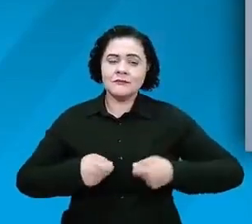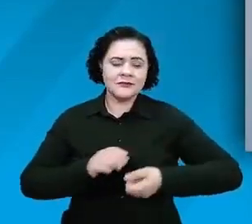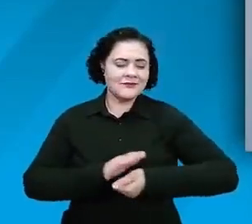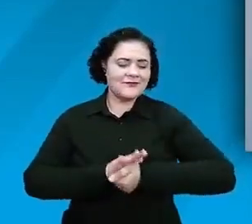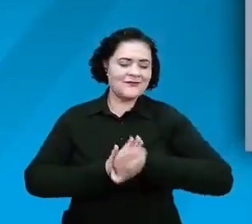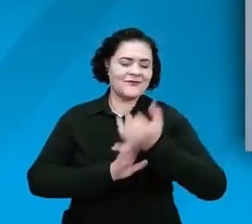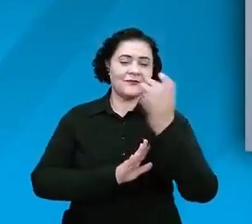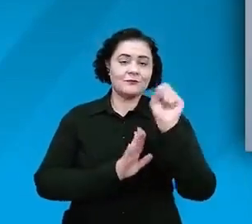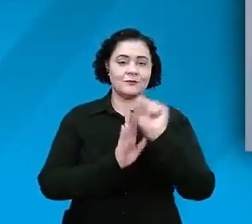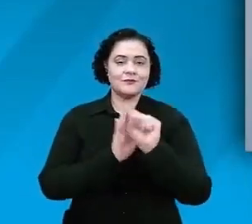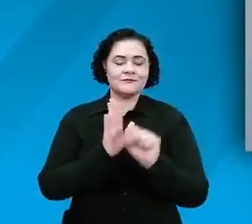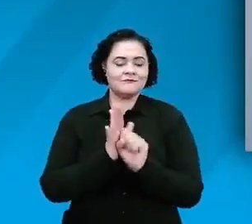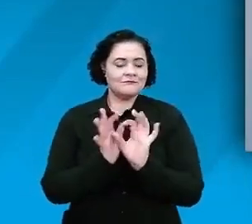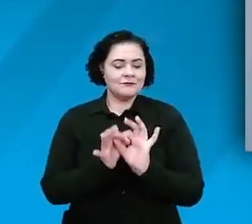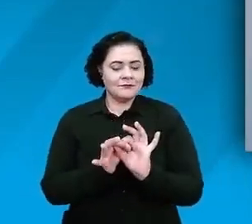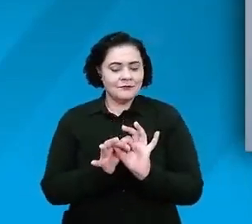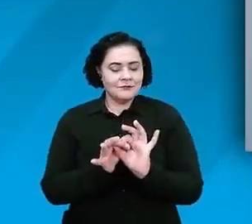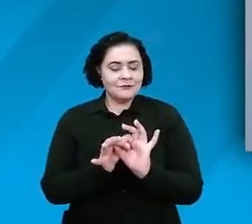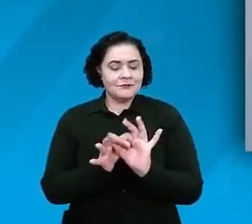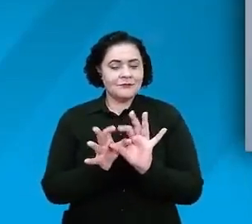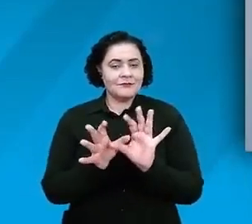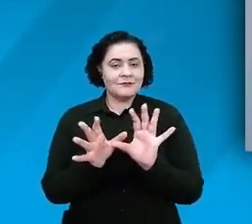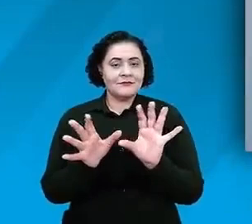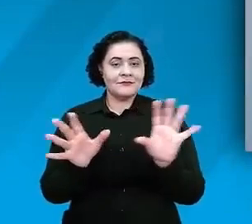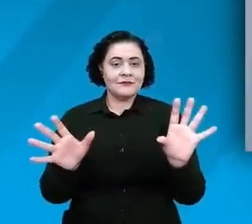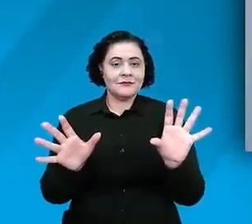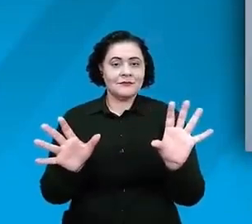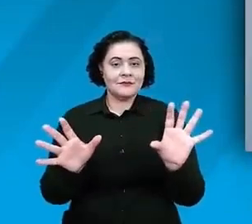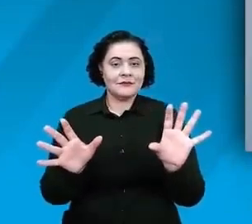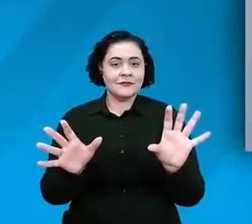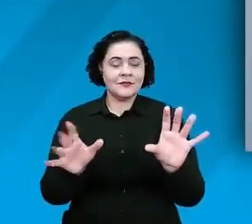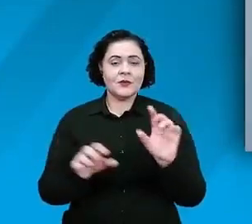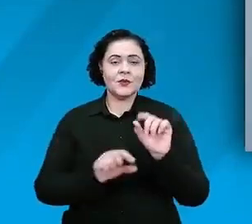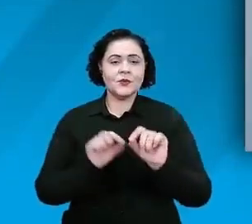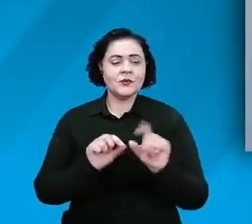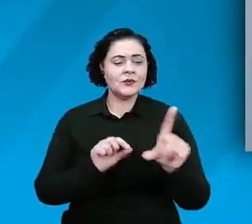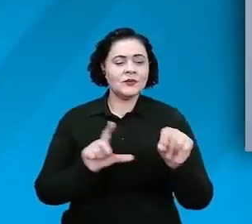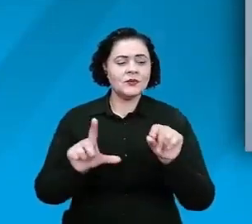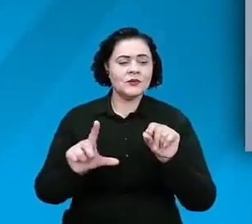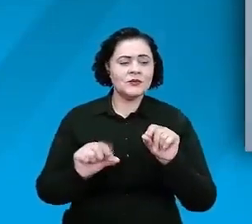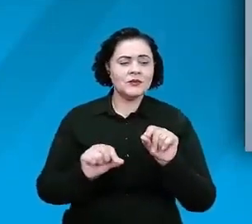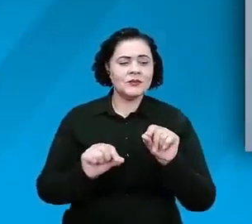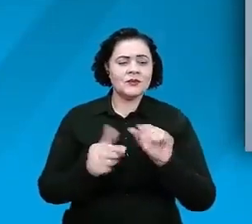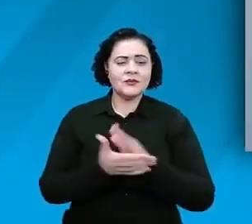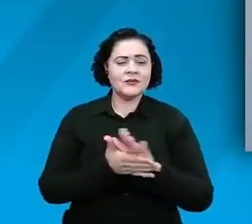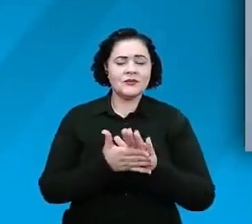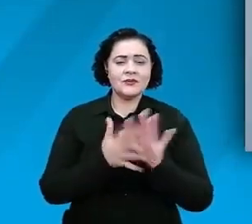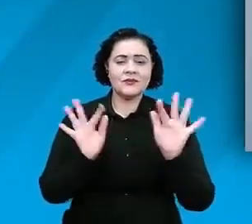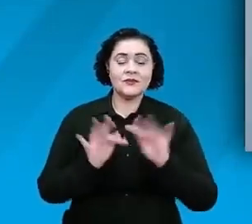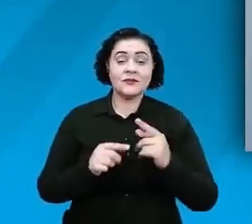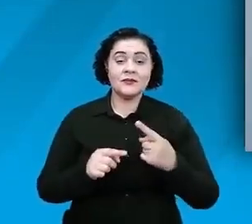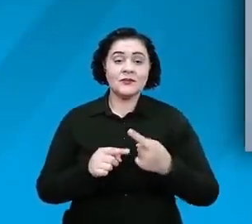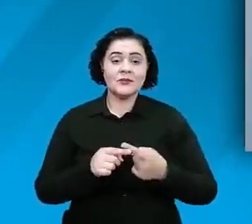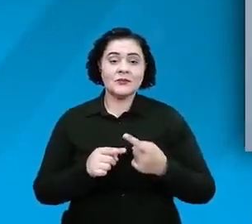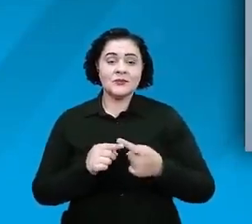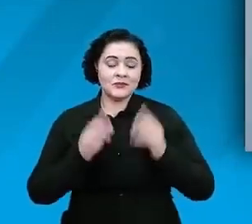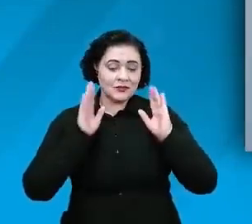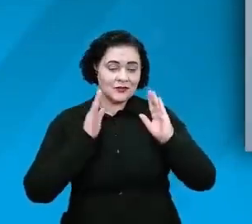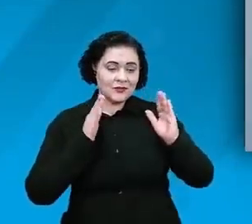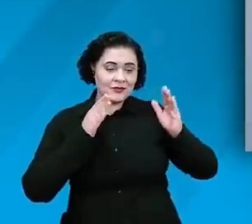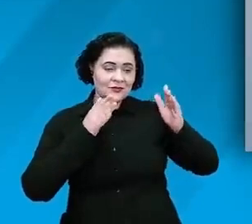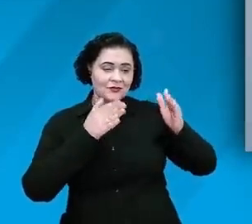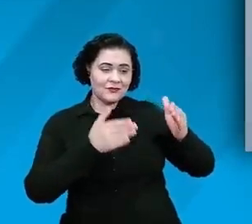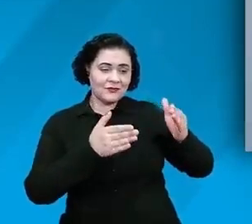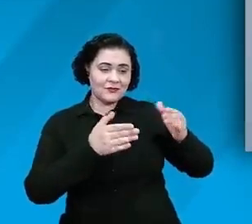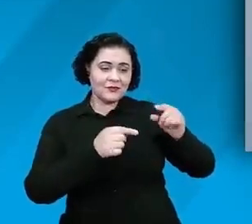séculos para se libertar das suas opções menos felizes, por haver dado ouvidos